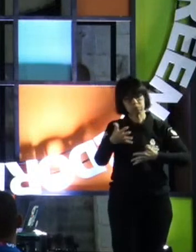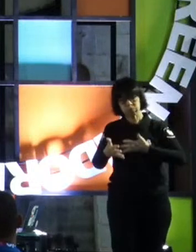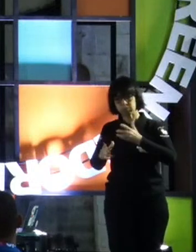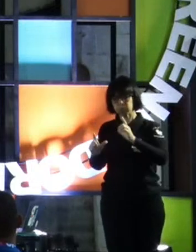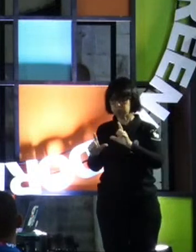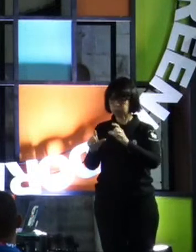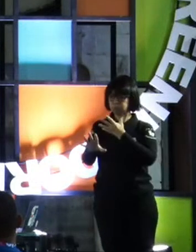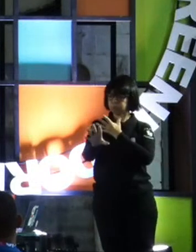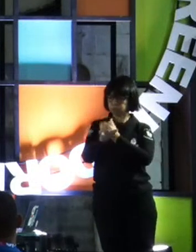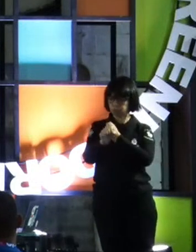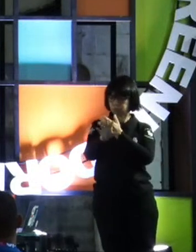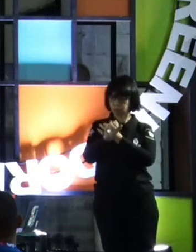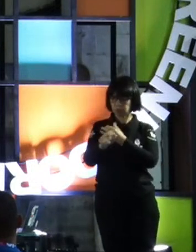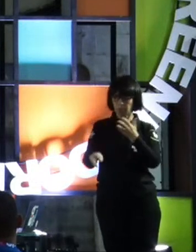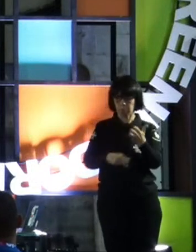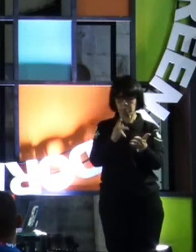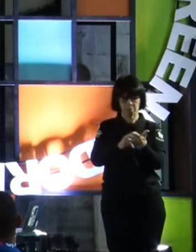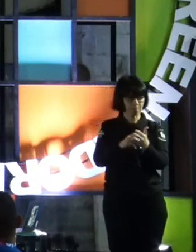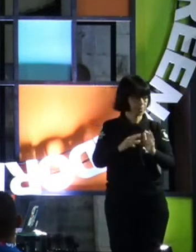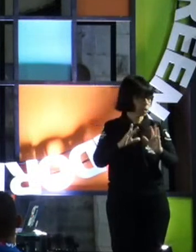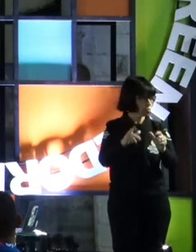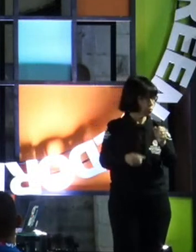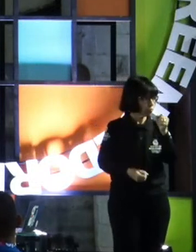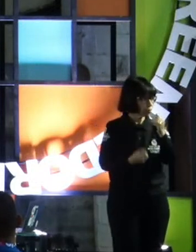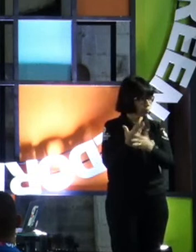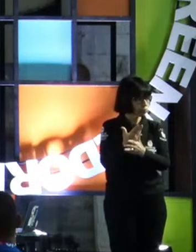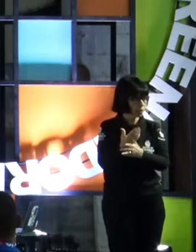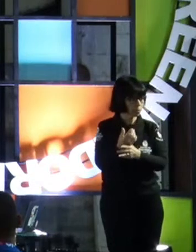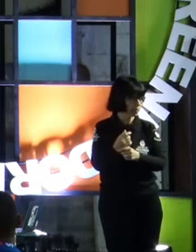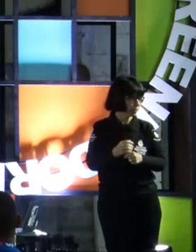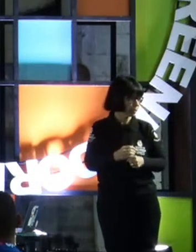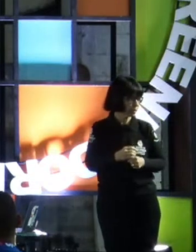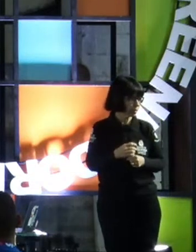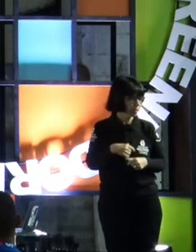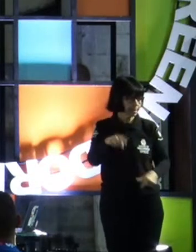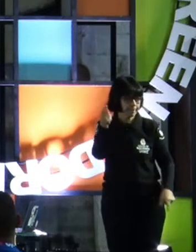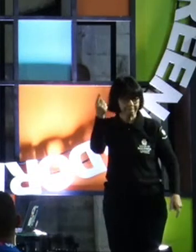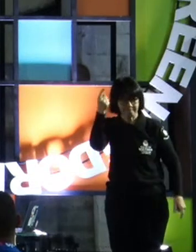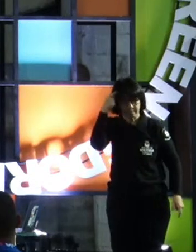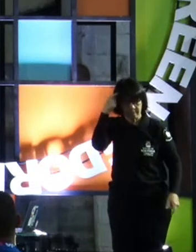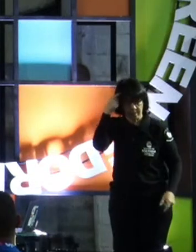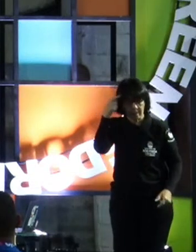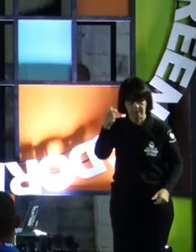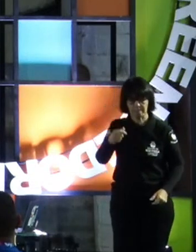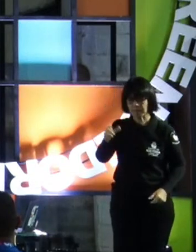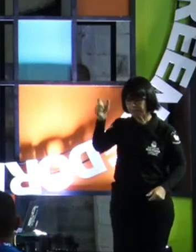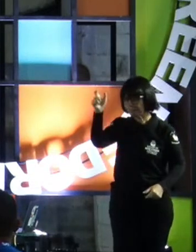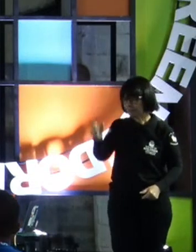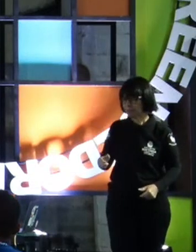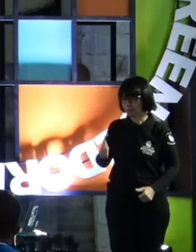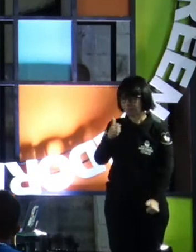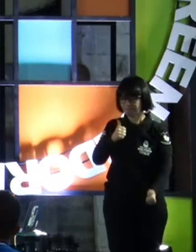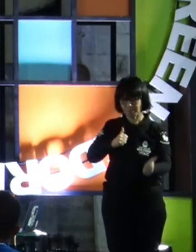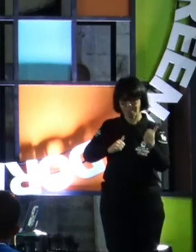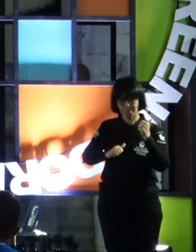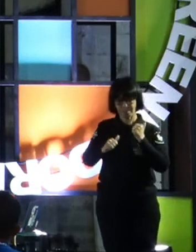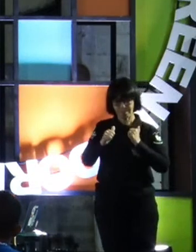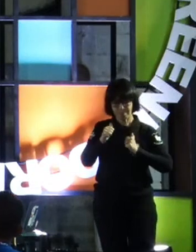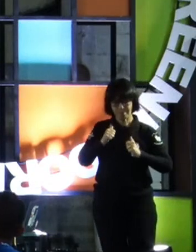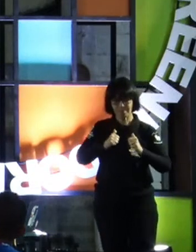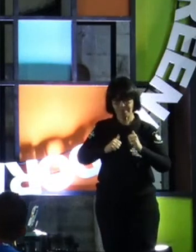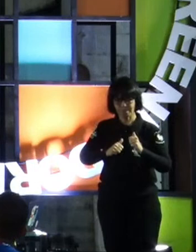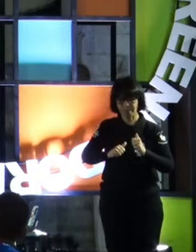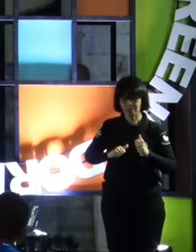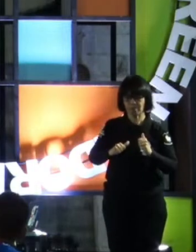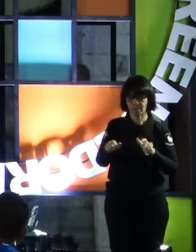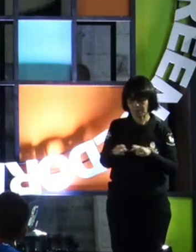de verdade. E tudo isso veio da cabeça de artistas e da efervescência